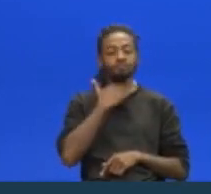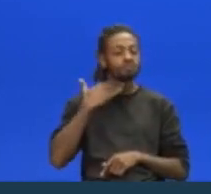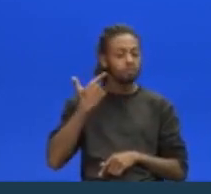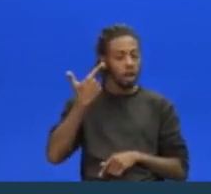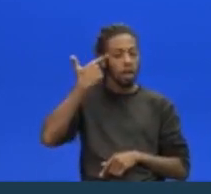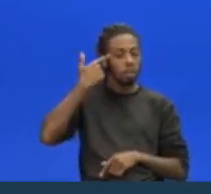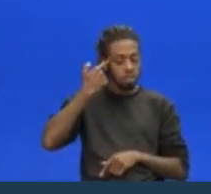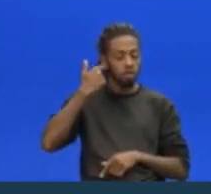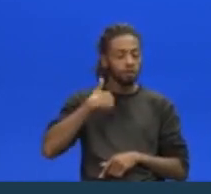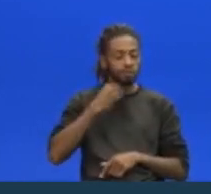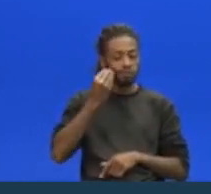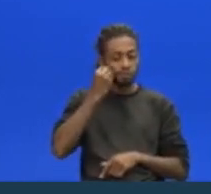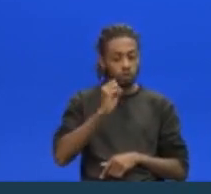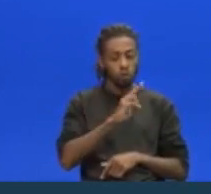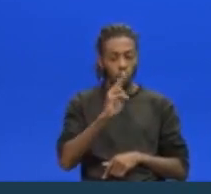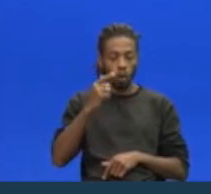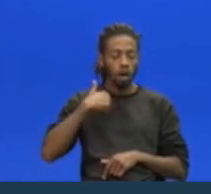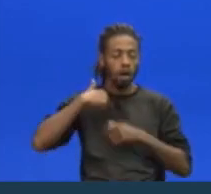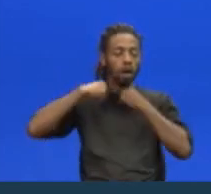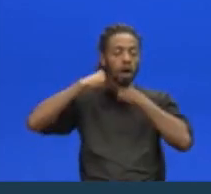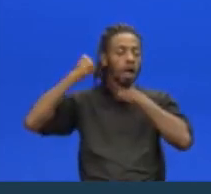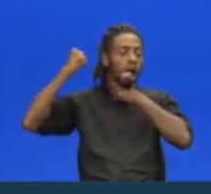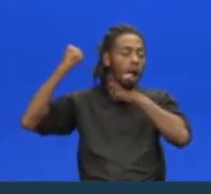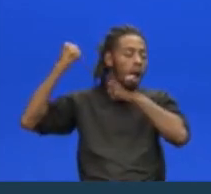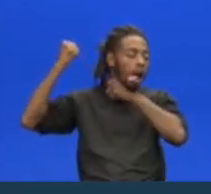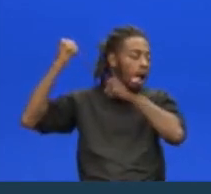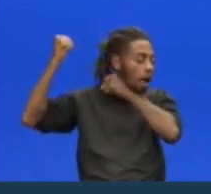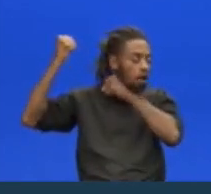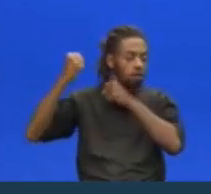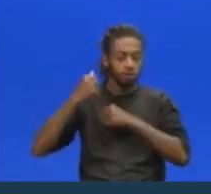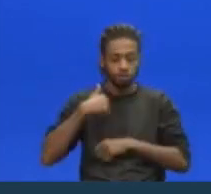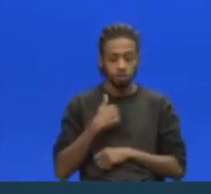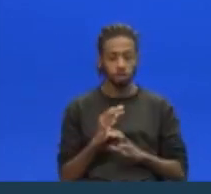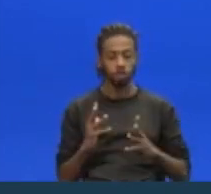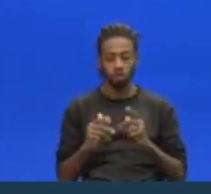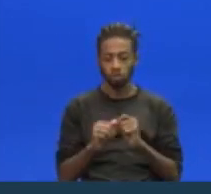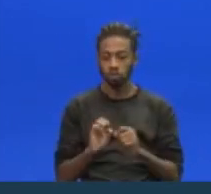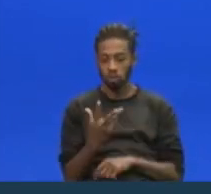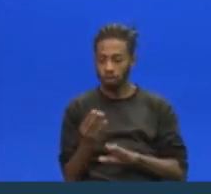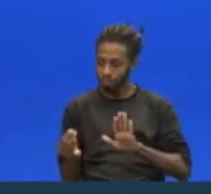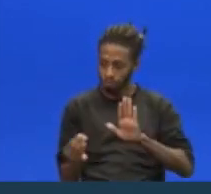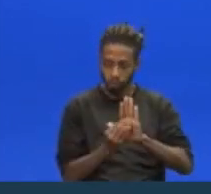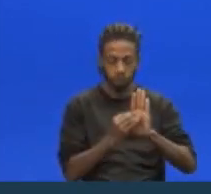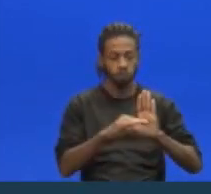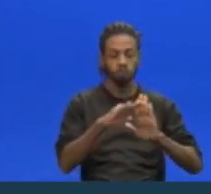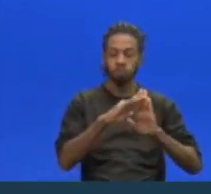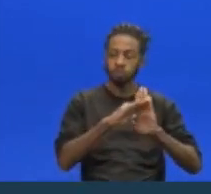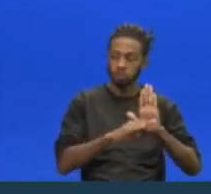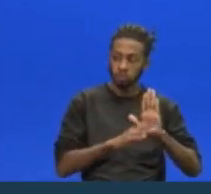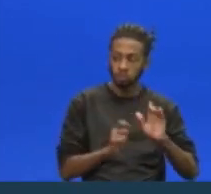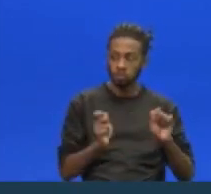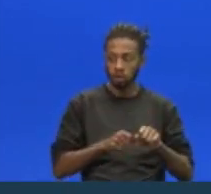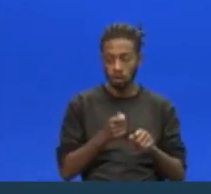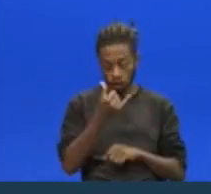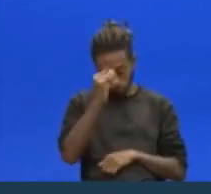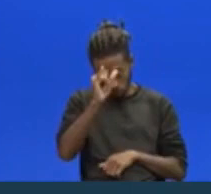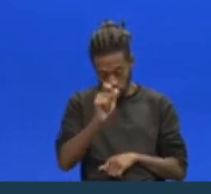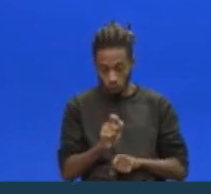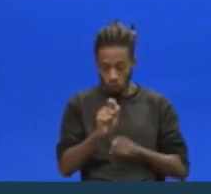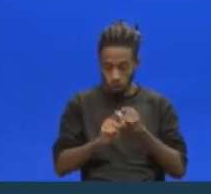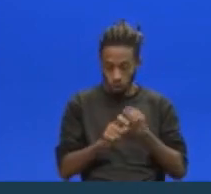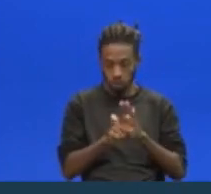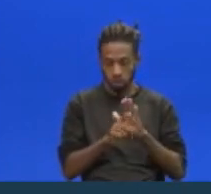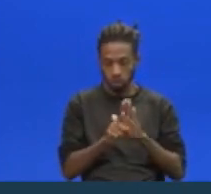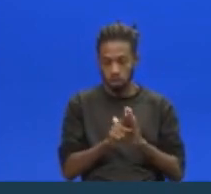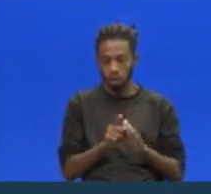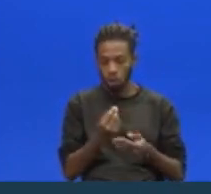são situações que devem ser notificadas para melhor ações, melhor prevenção, melhor atitudes